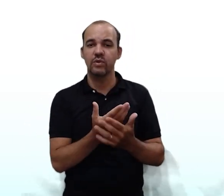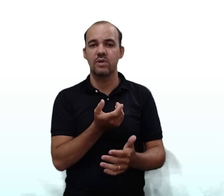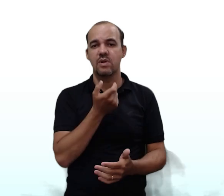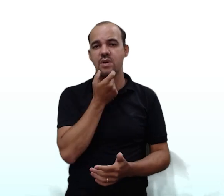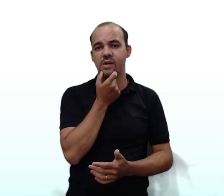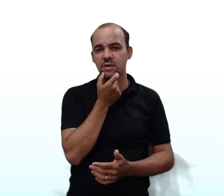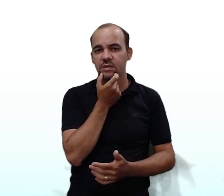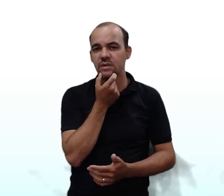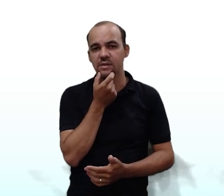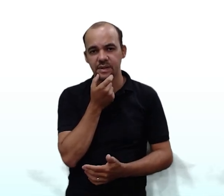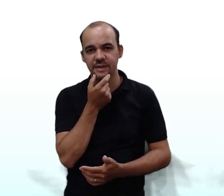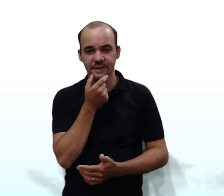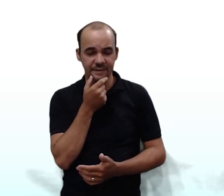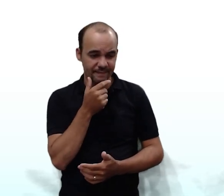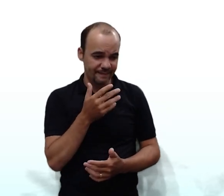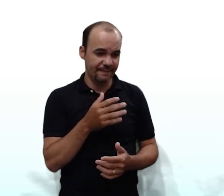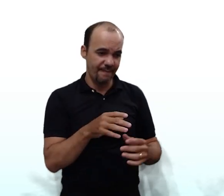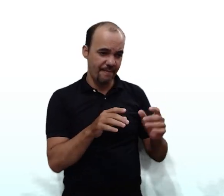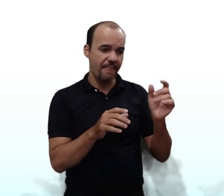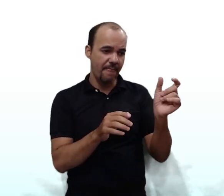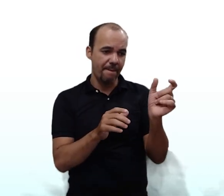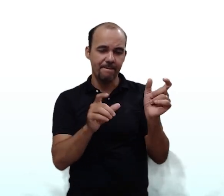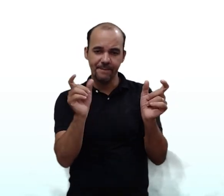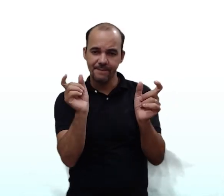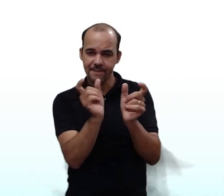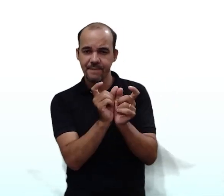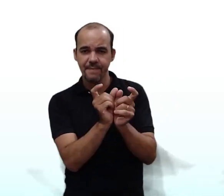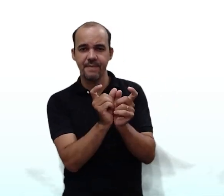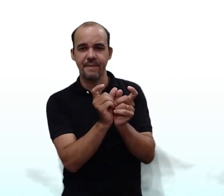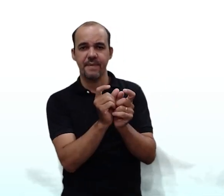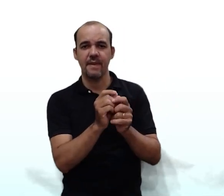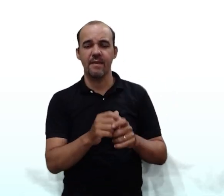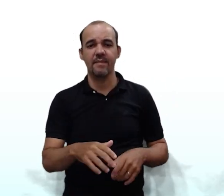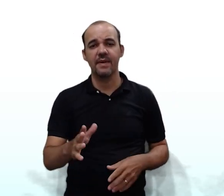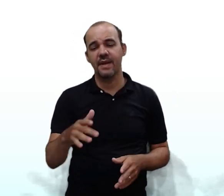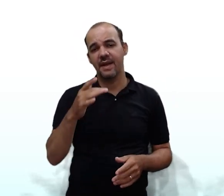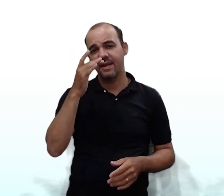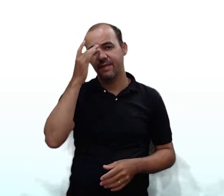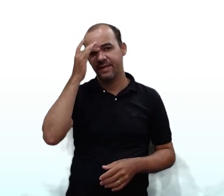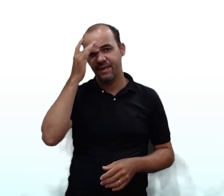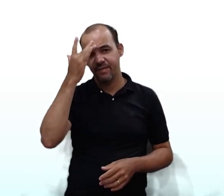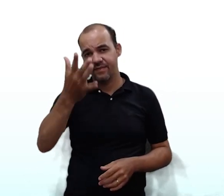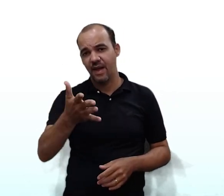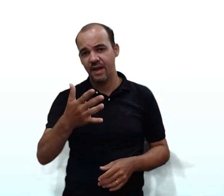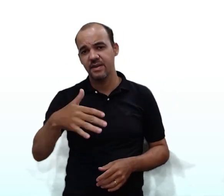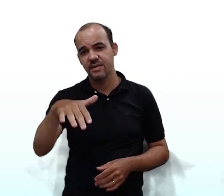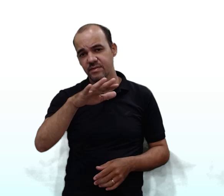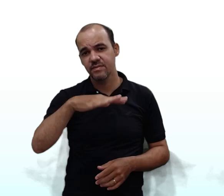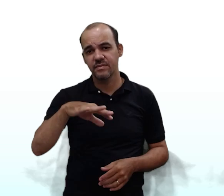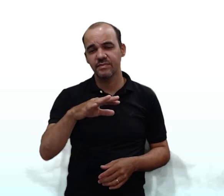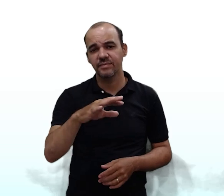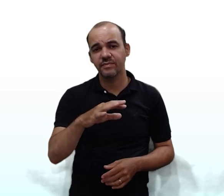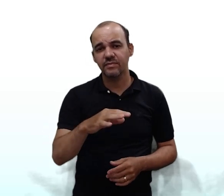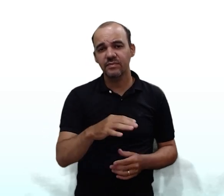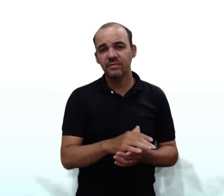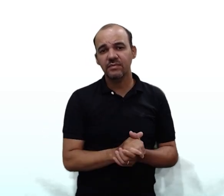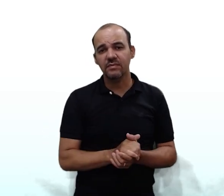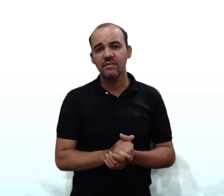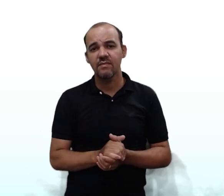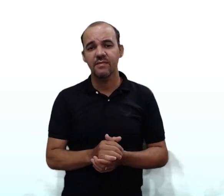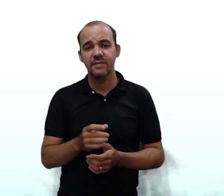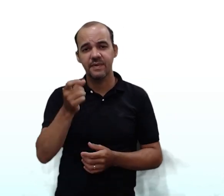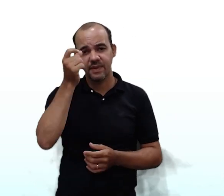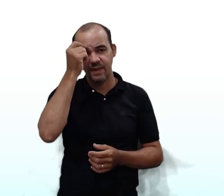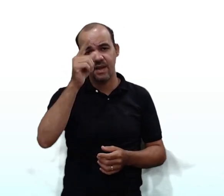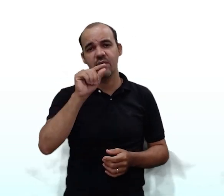pela função, pela ideia do assunto, porque a ideia é muito fácil, vou até repetir para que você fixe melhor. A ideia do assunto é, eu